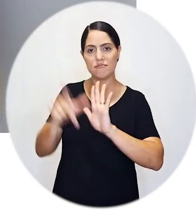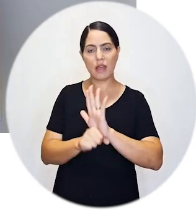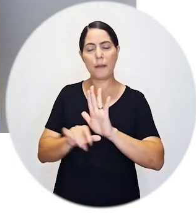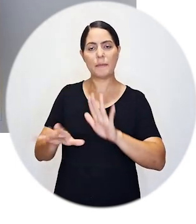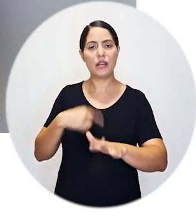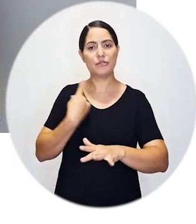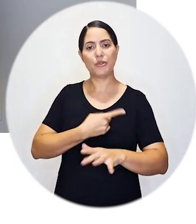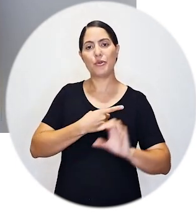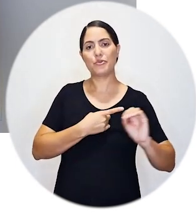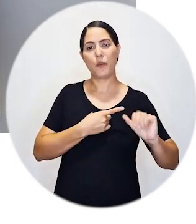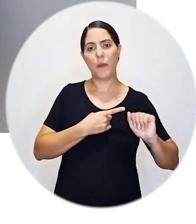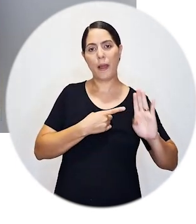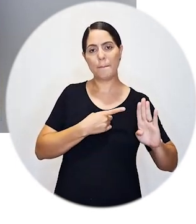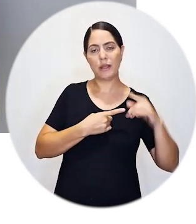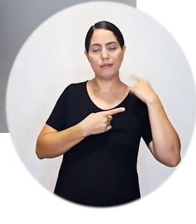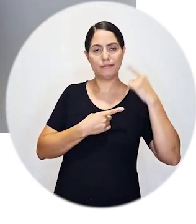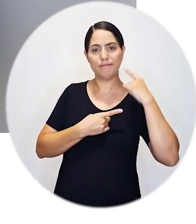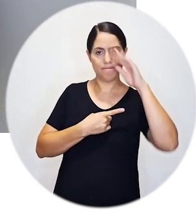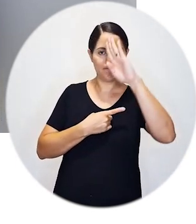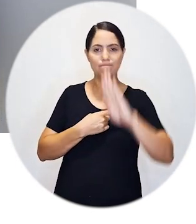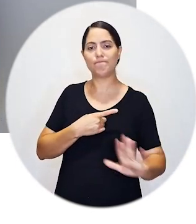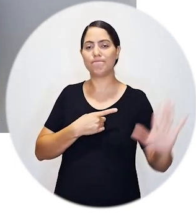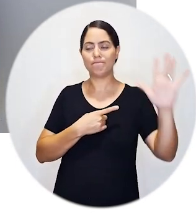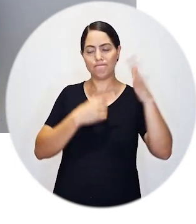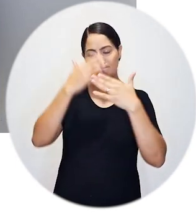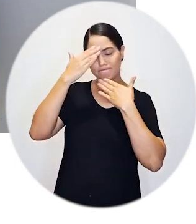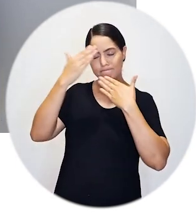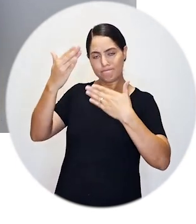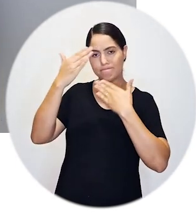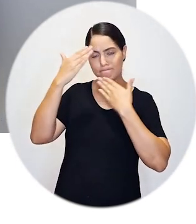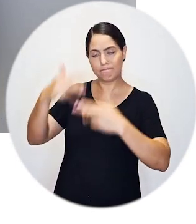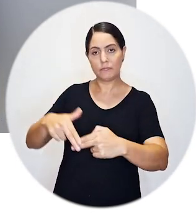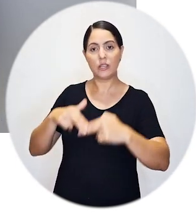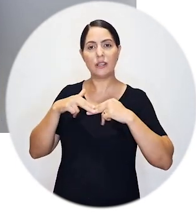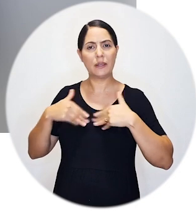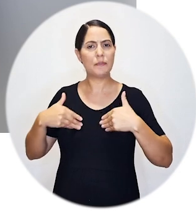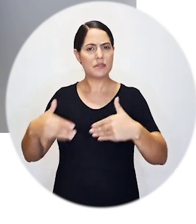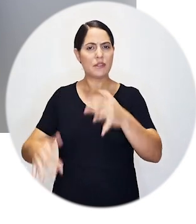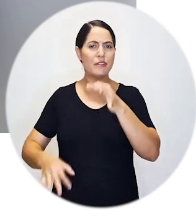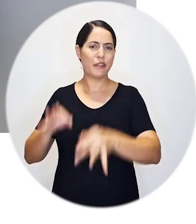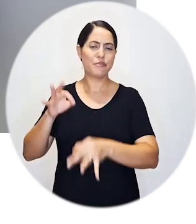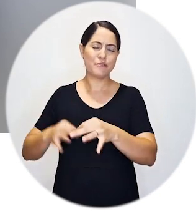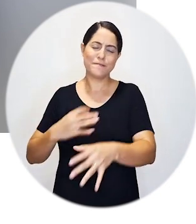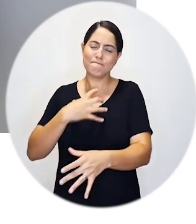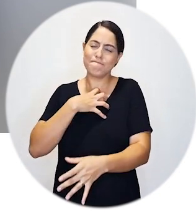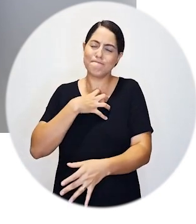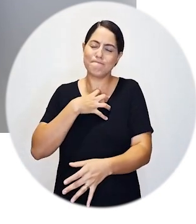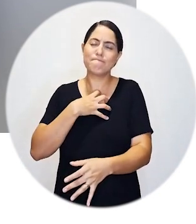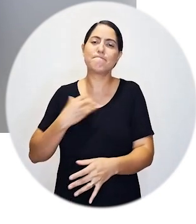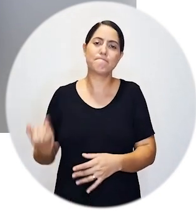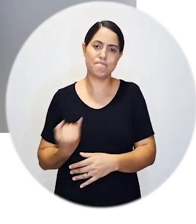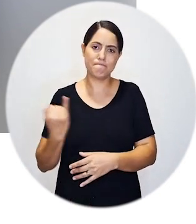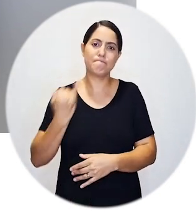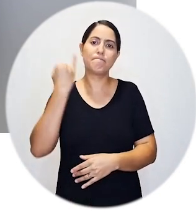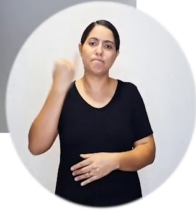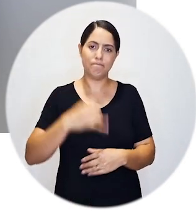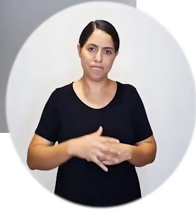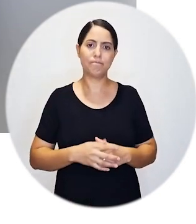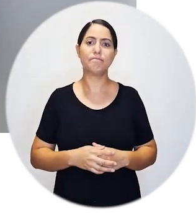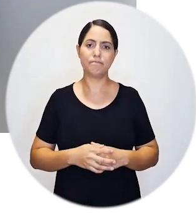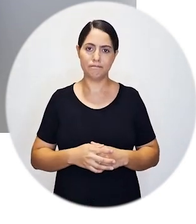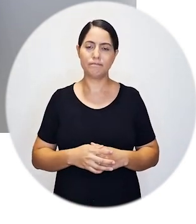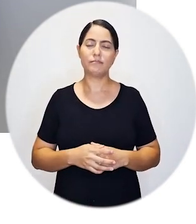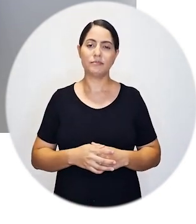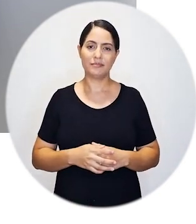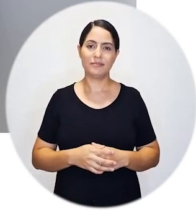É um agradecimento em nome da advocacia brasileira pelo empenho do Ministério da Justiça em um momento tão sensível para a nossa instituição,